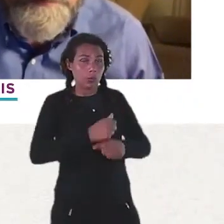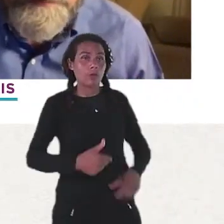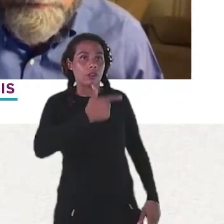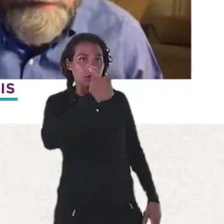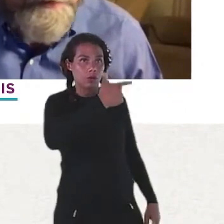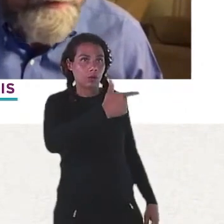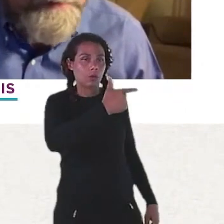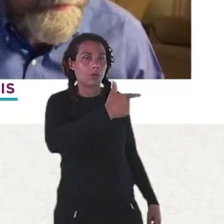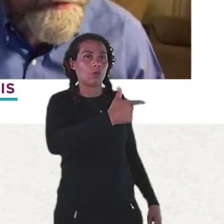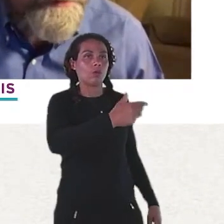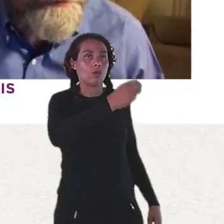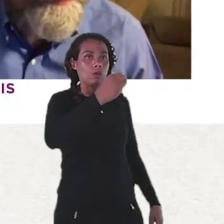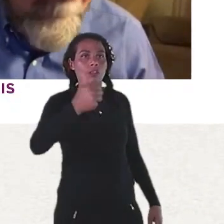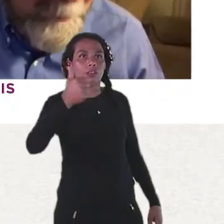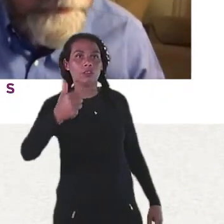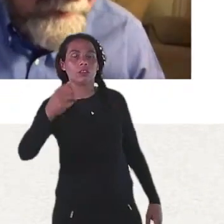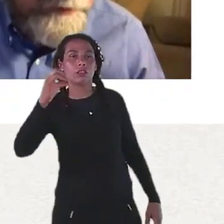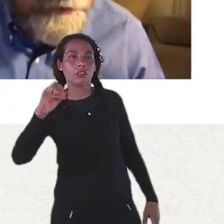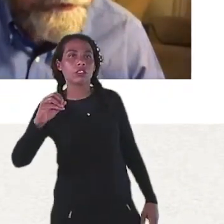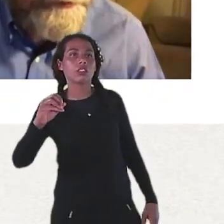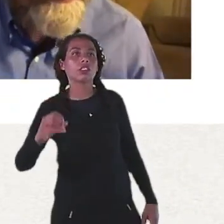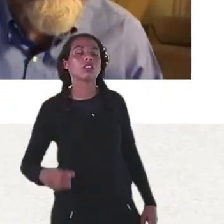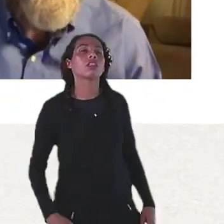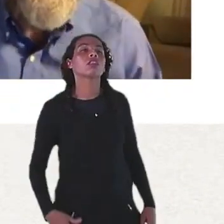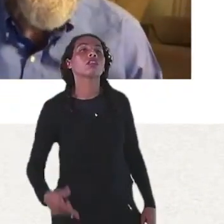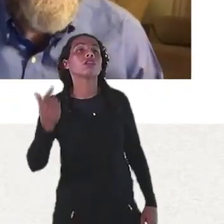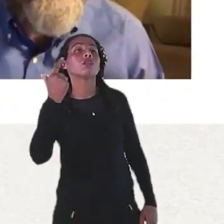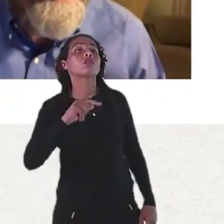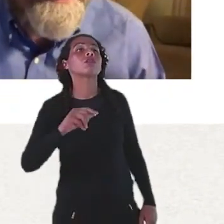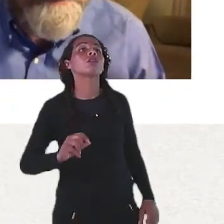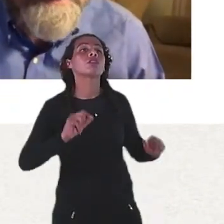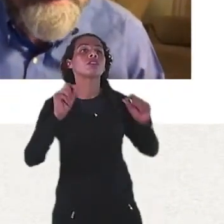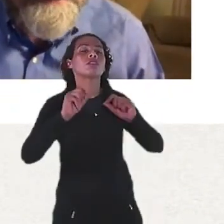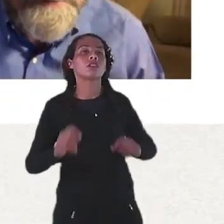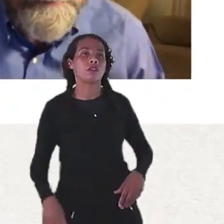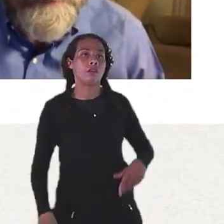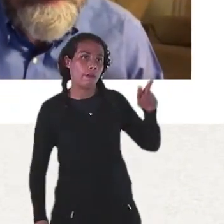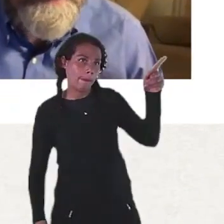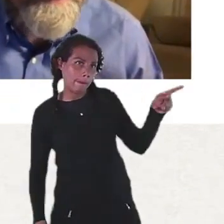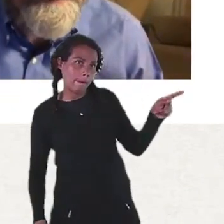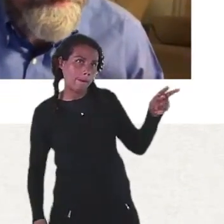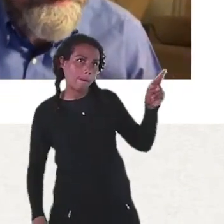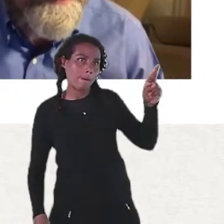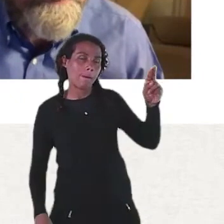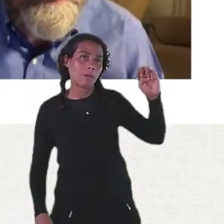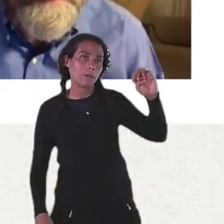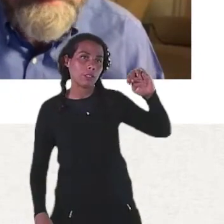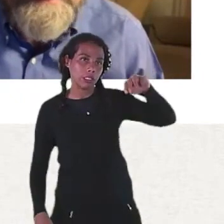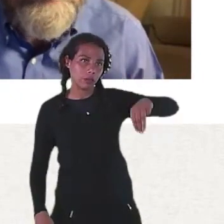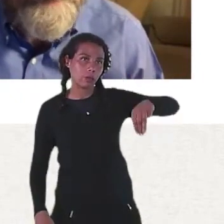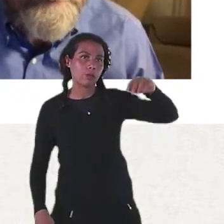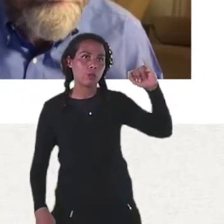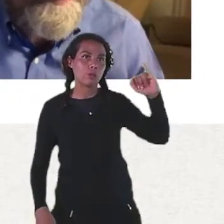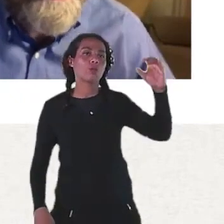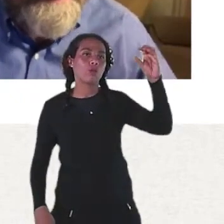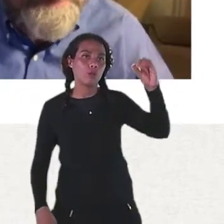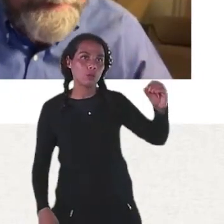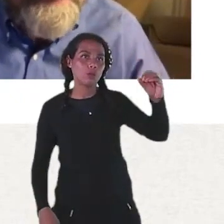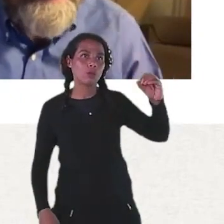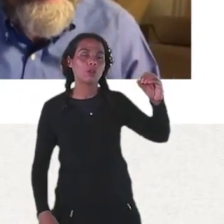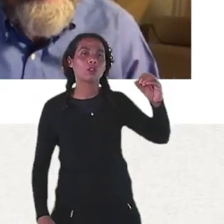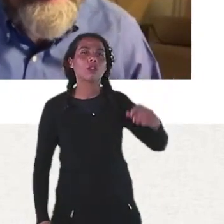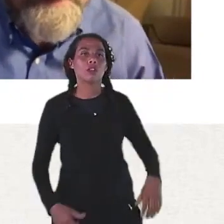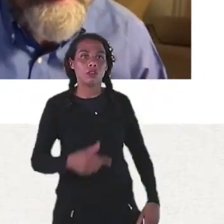receber o prêmio do Pioneer Award do próprio instituto do NIH americano, né? 20 anos depois me deu esse prêmio